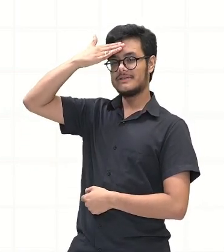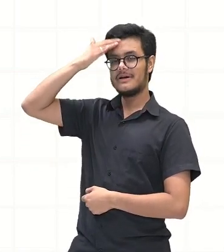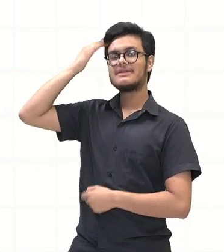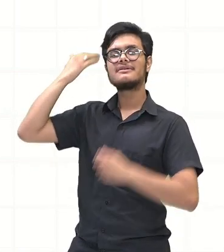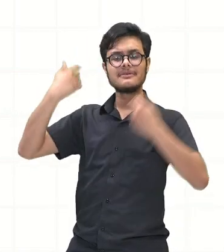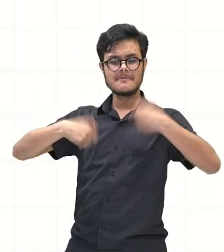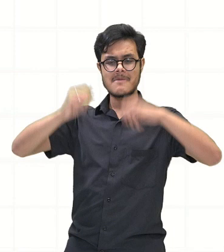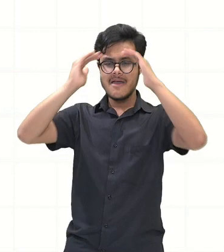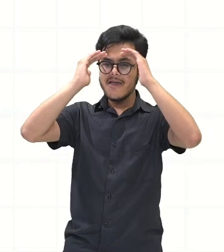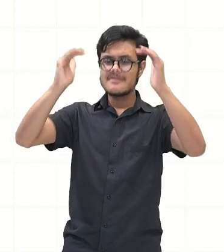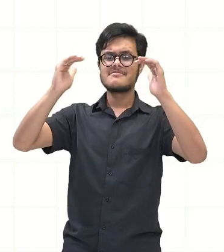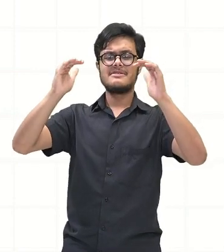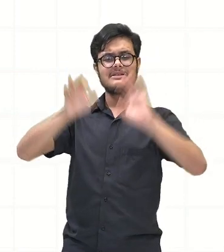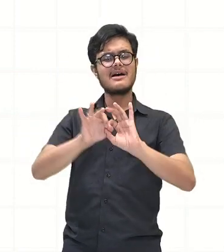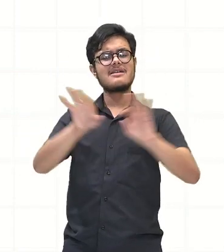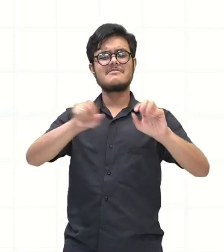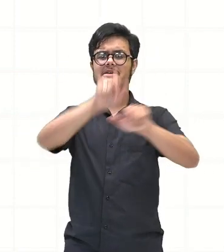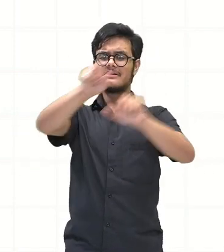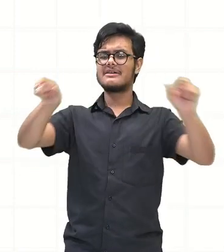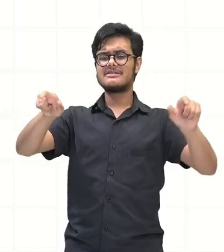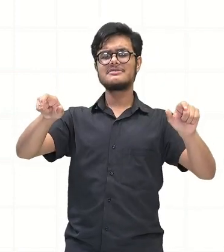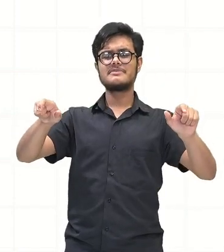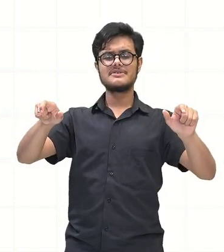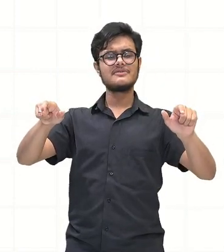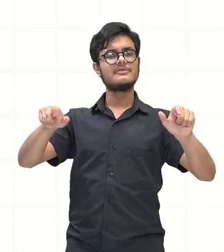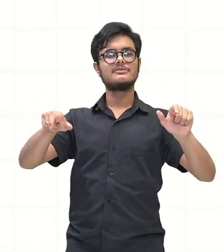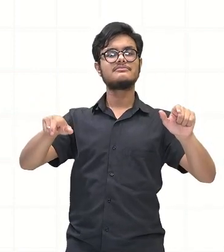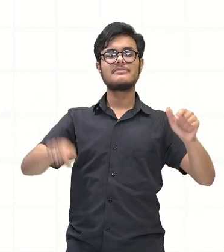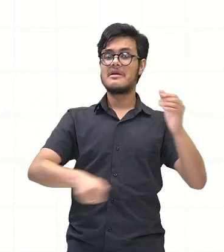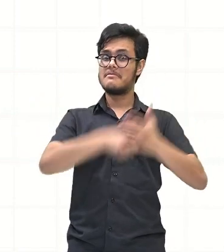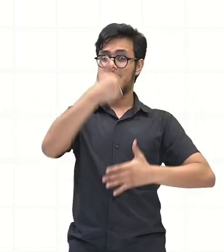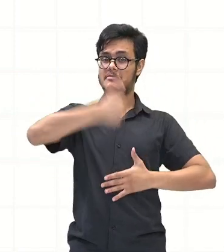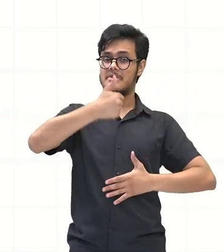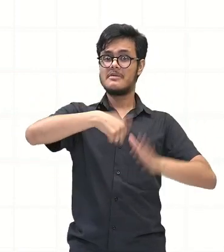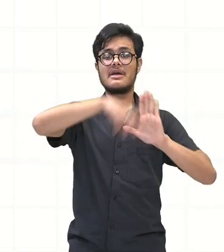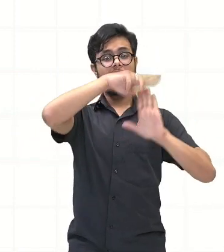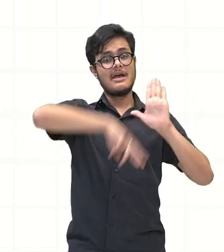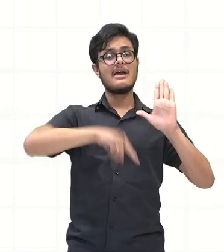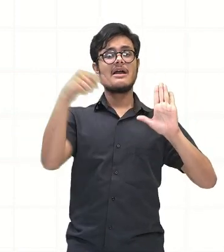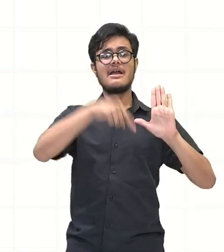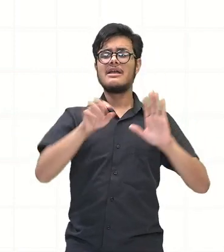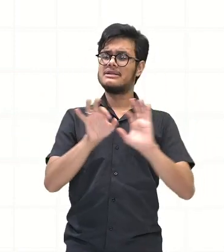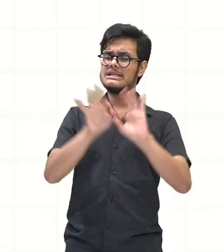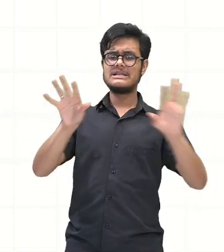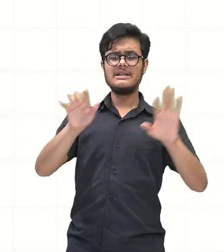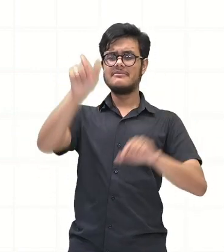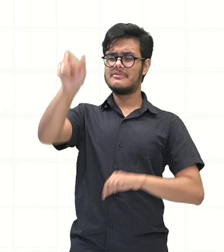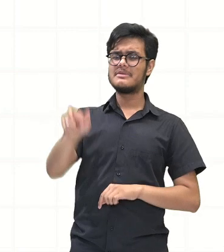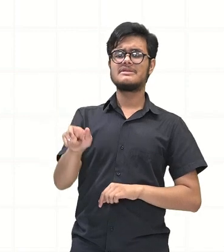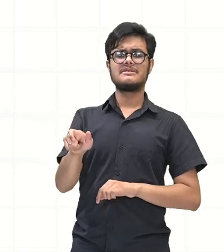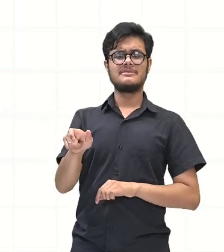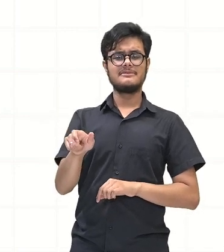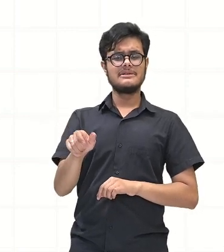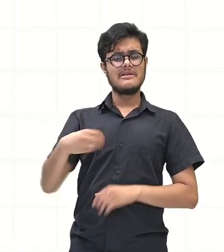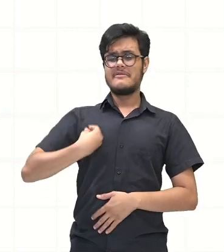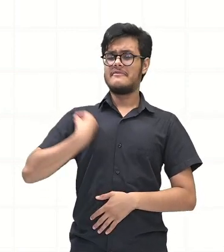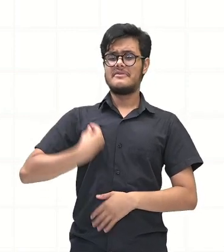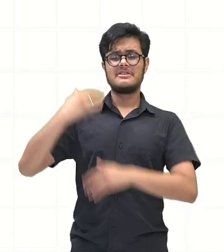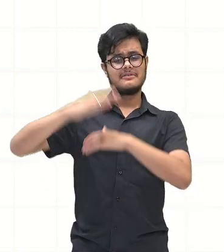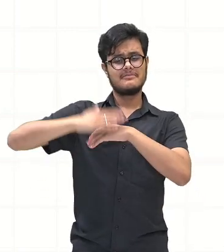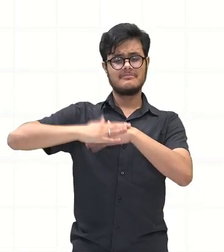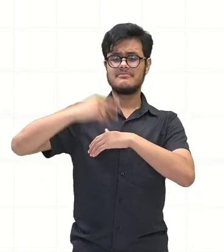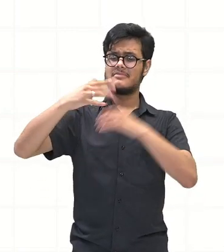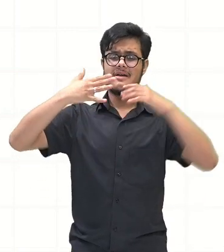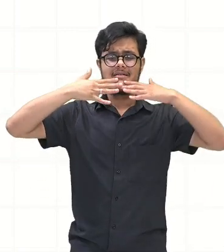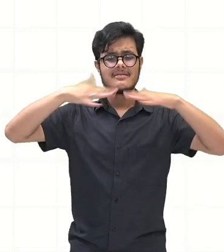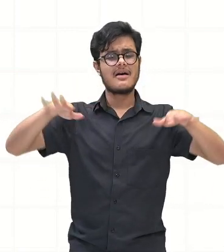respeitar a liberdade do outro, respeitar a dignidade, deixar aquela pessoa viver de